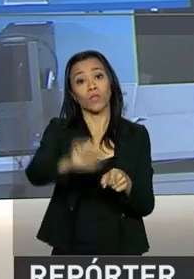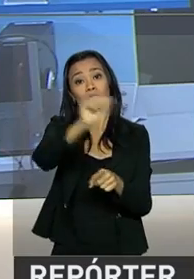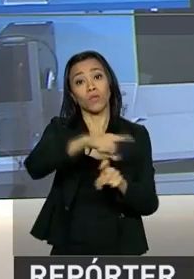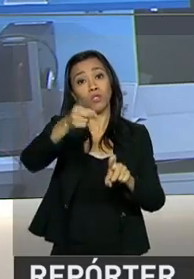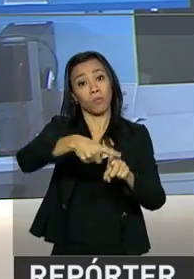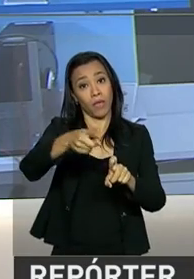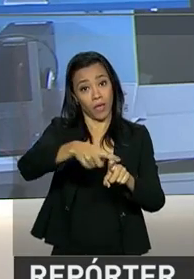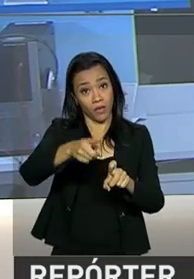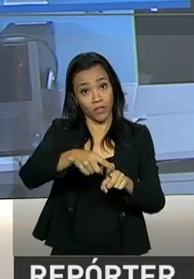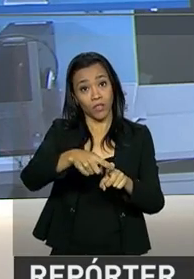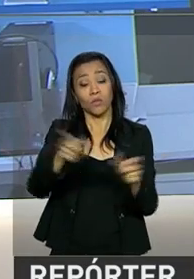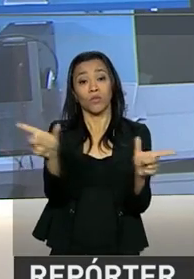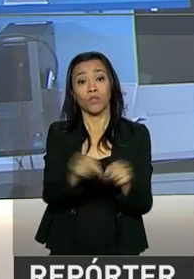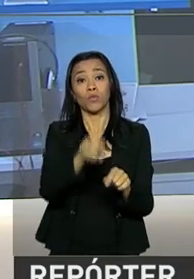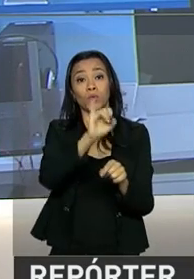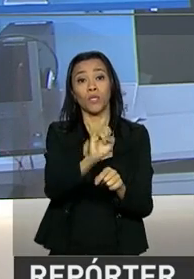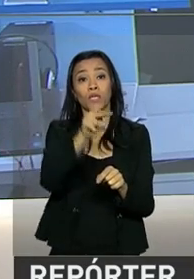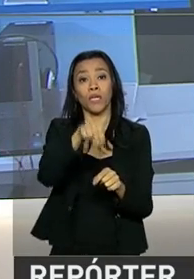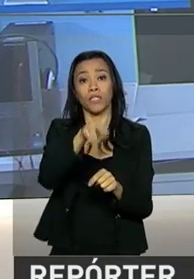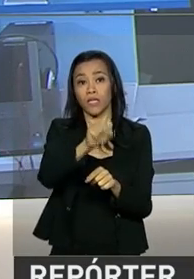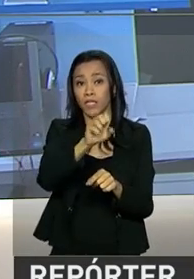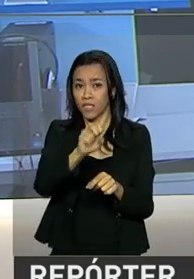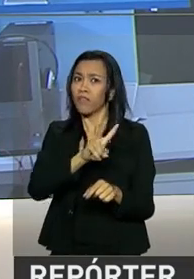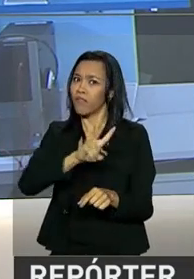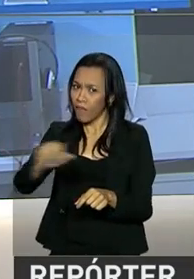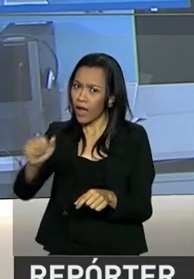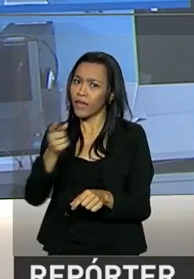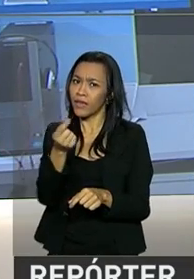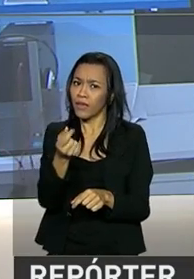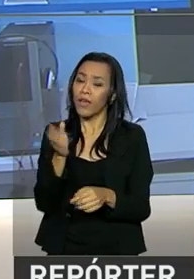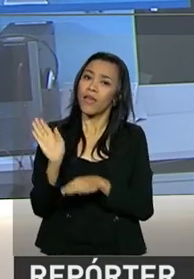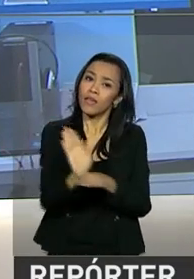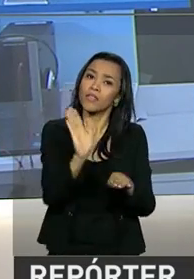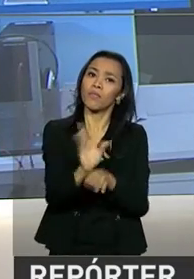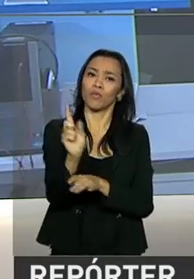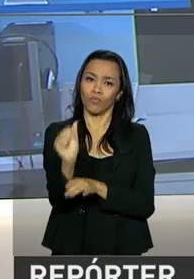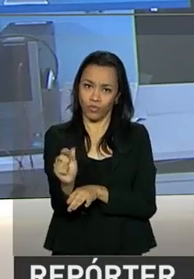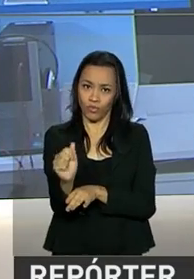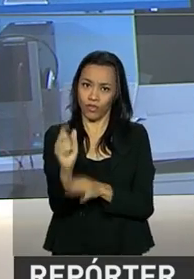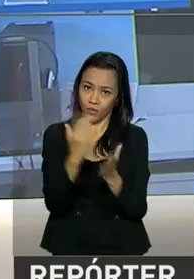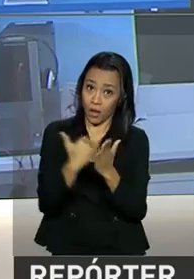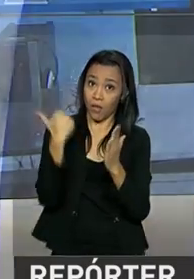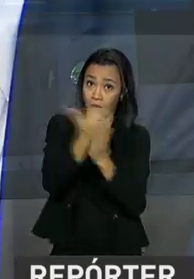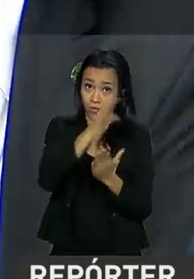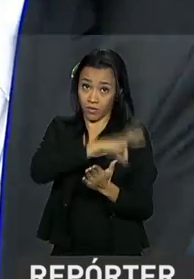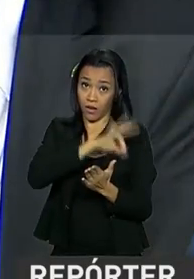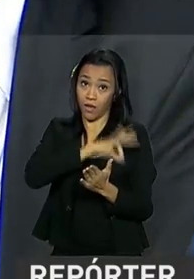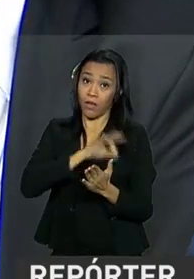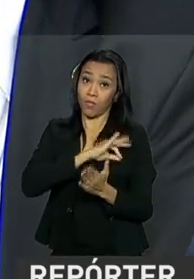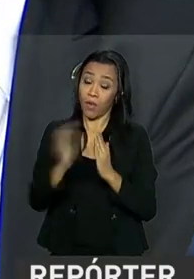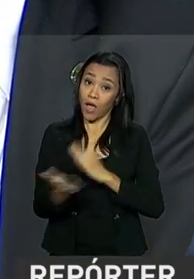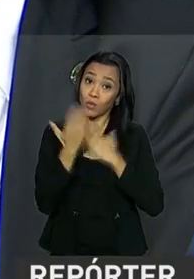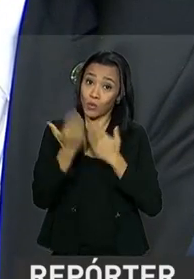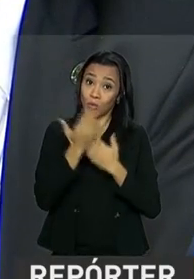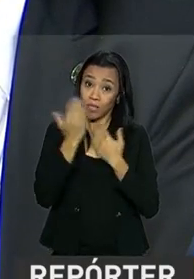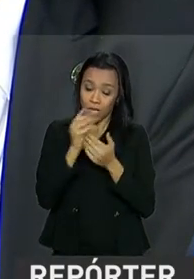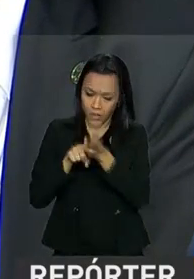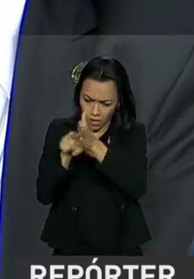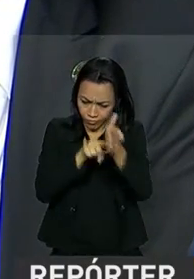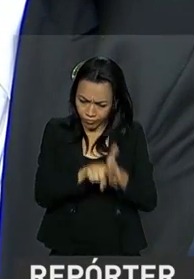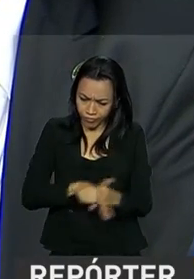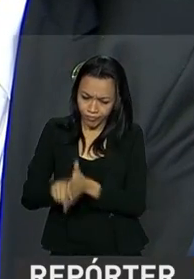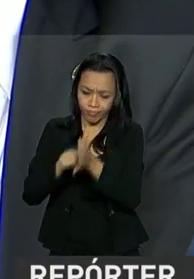INSS que vão receber um bônus temporário para atualizar as perícias envolve a